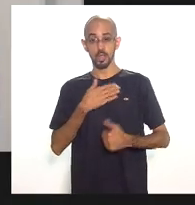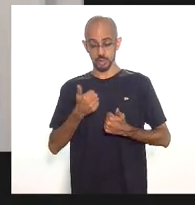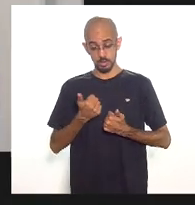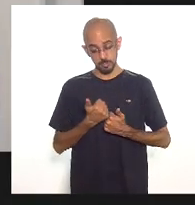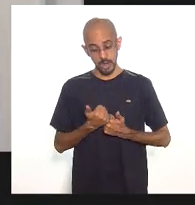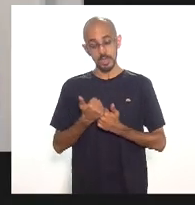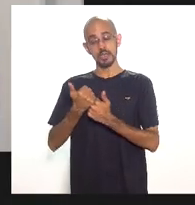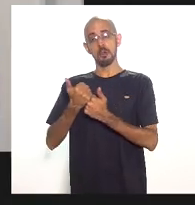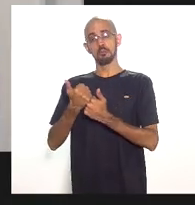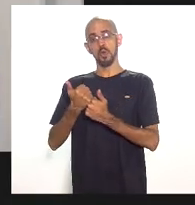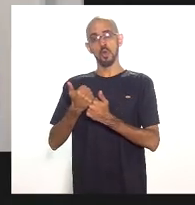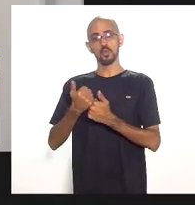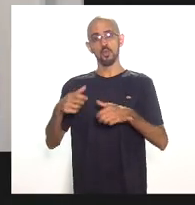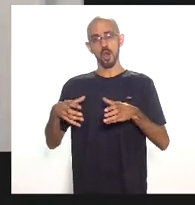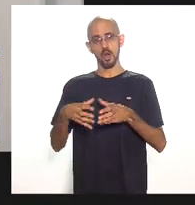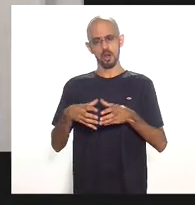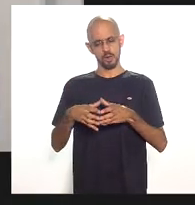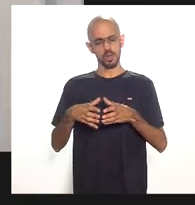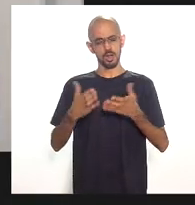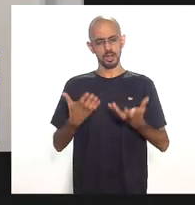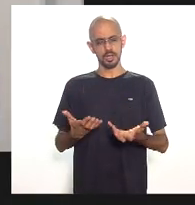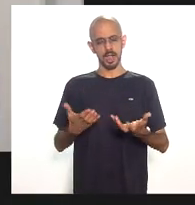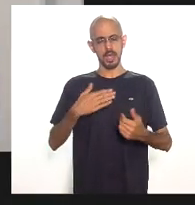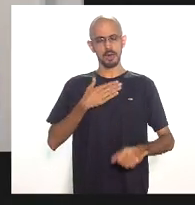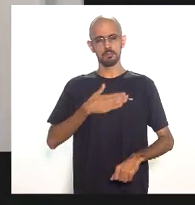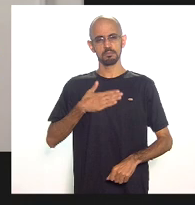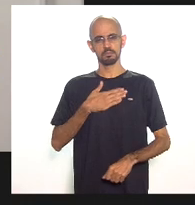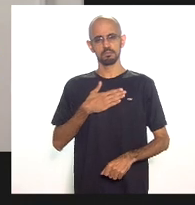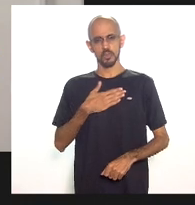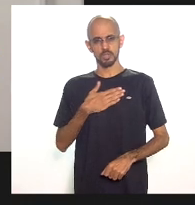indústria naval, e que ele também gostaria